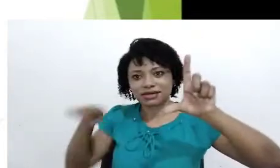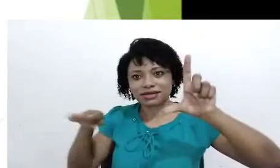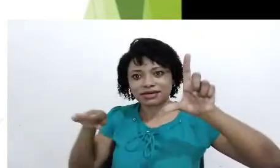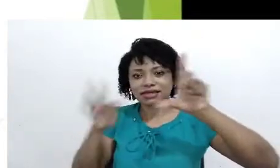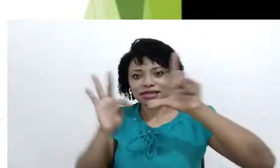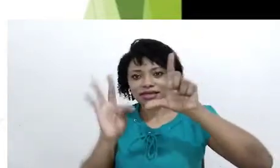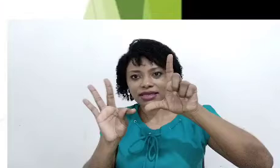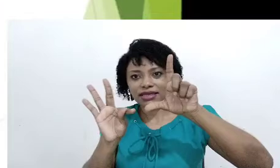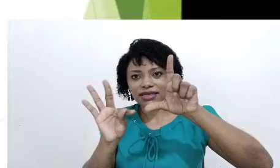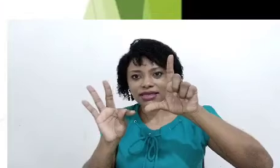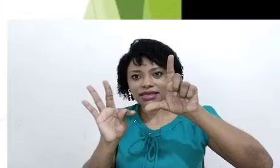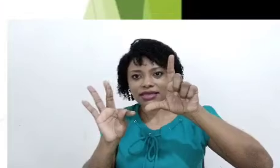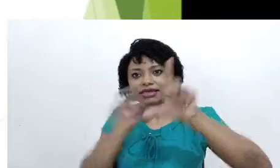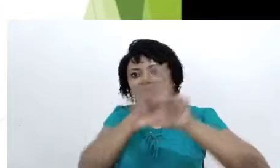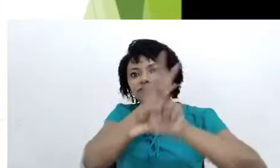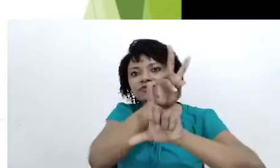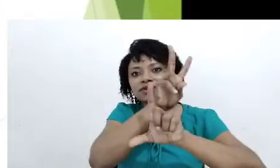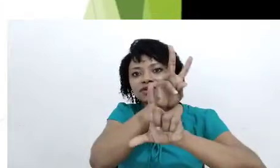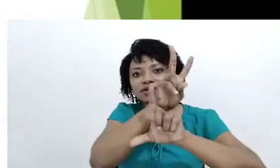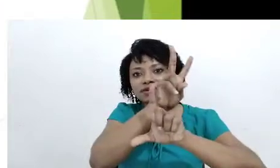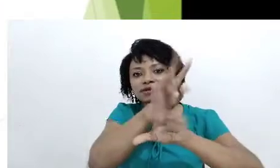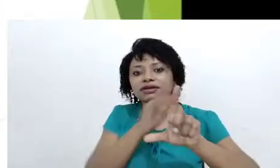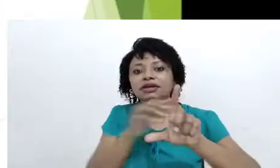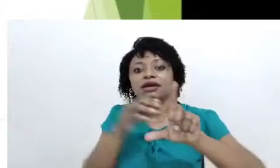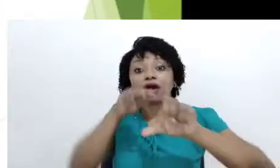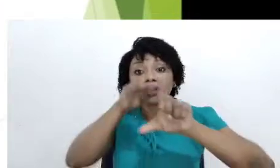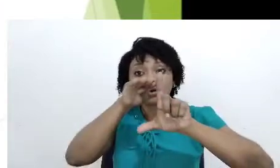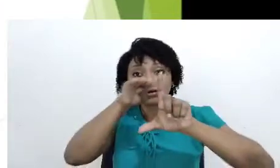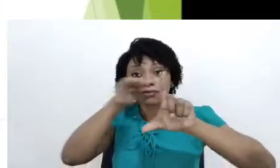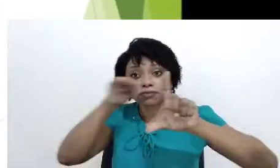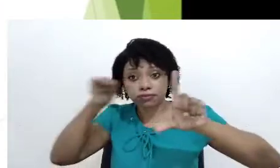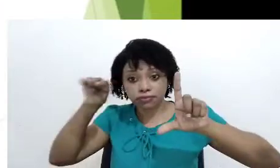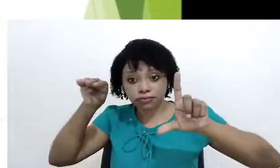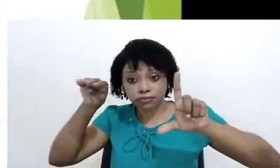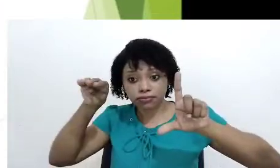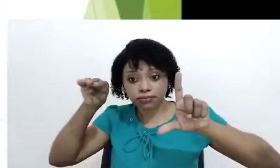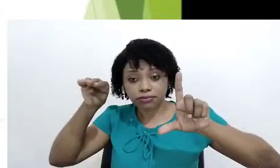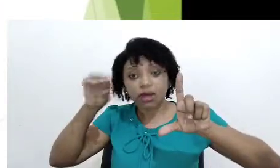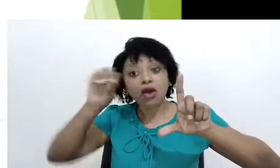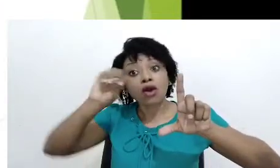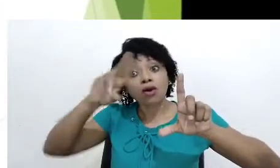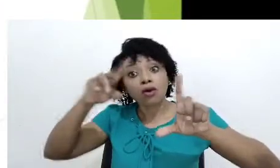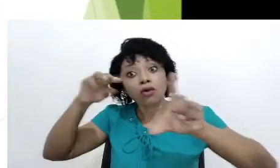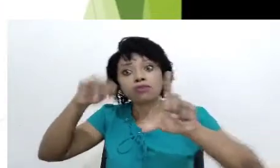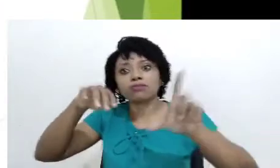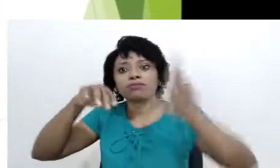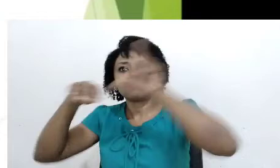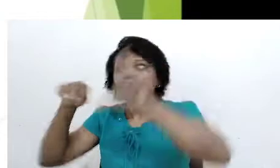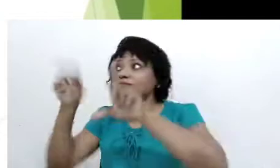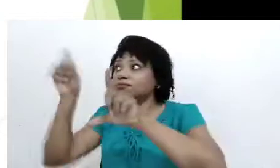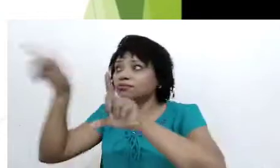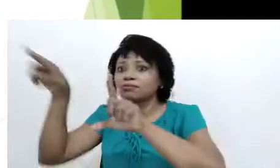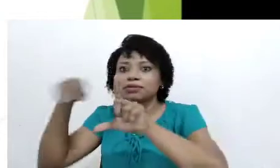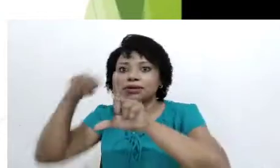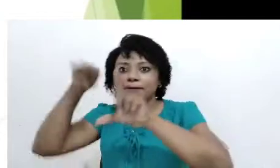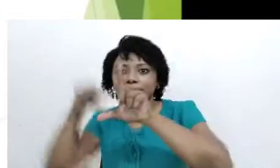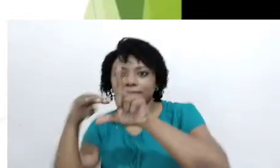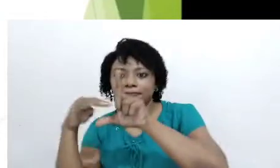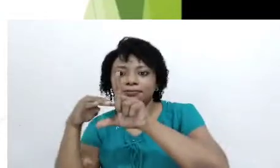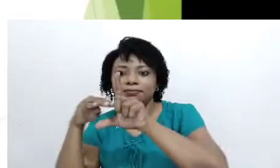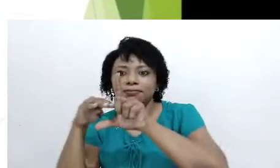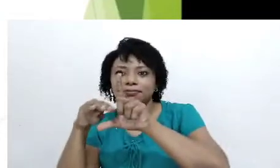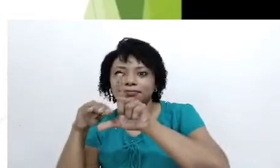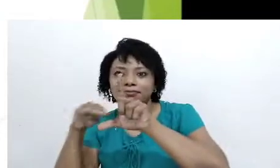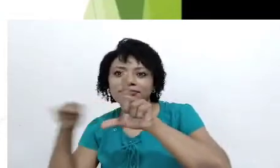uma reta acima do eixo dos tempos, ou uma reta abaixo do eixo dos tempos, certo? Ou a reta aqui